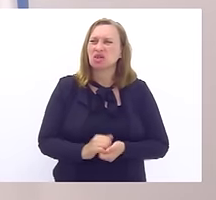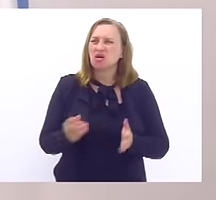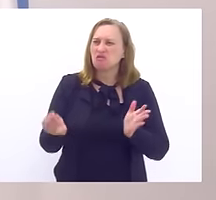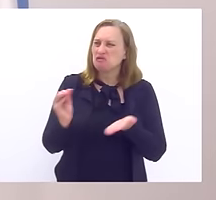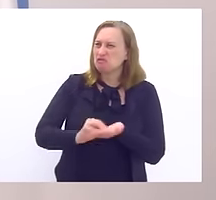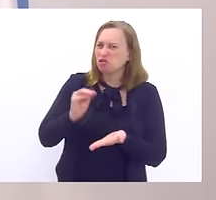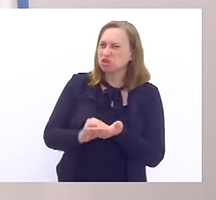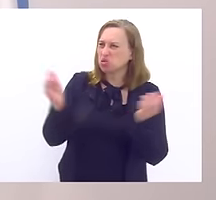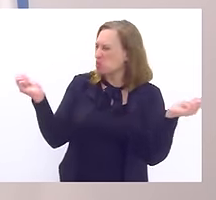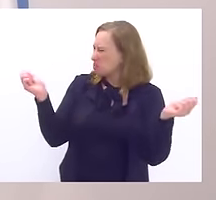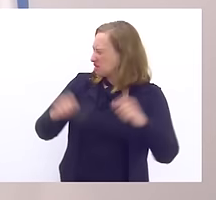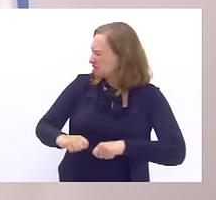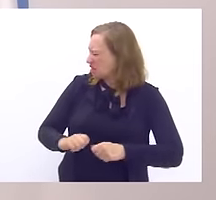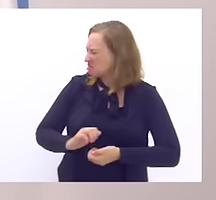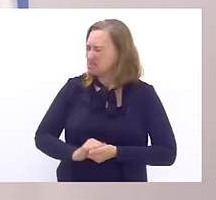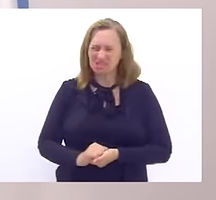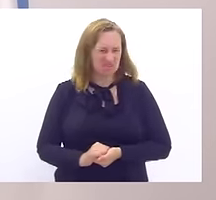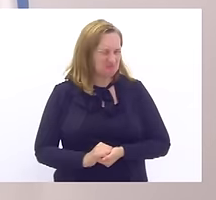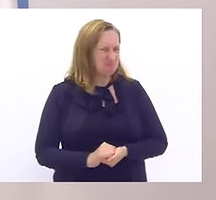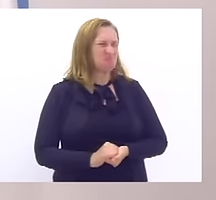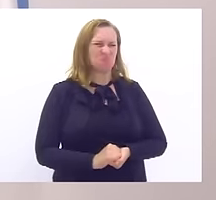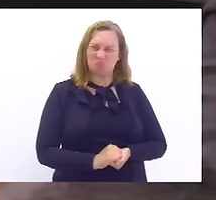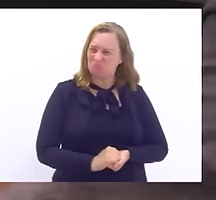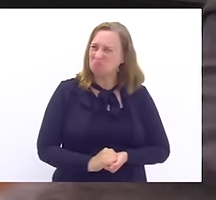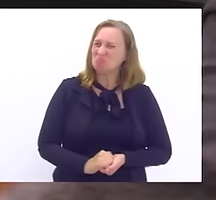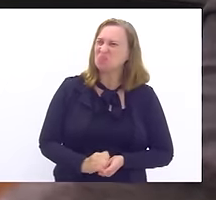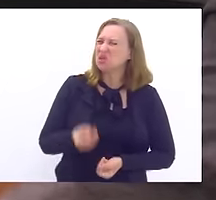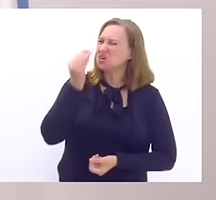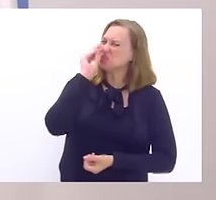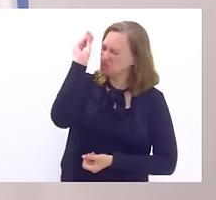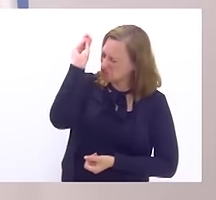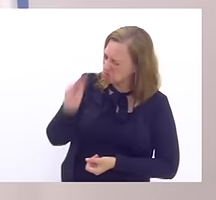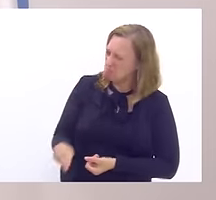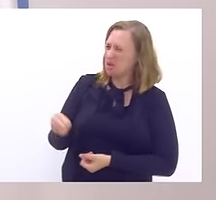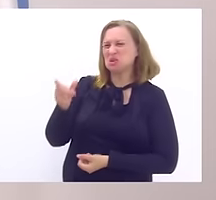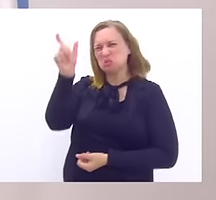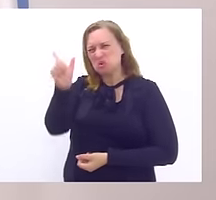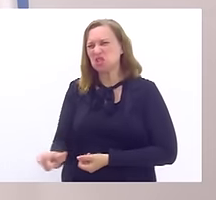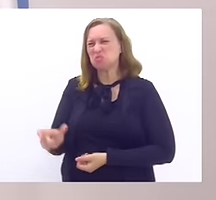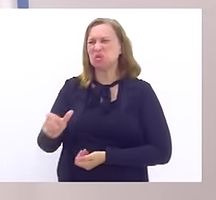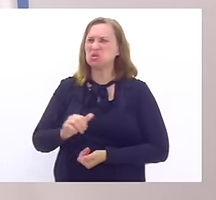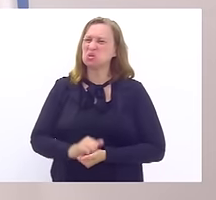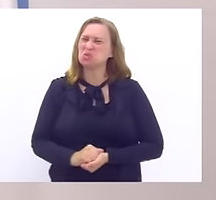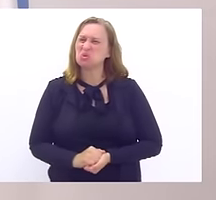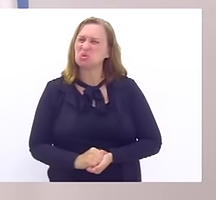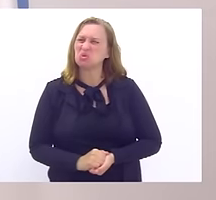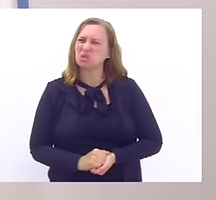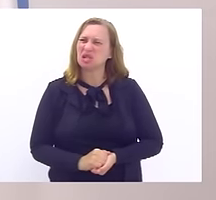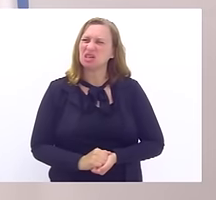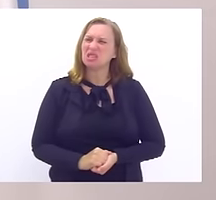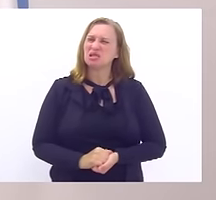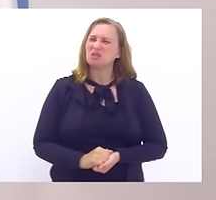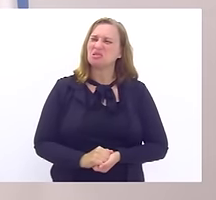incompetência é uma demonstração de desprezo com as pessoas é uma demonstração